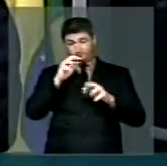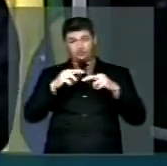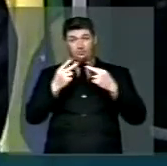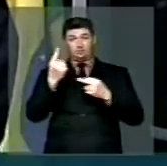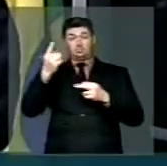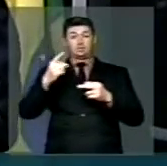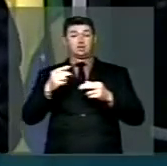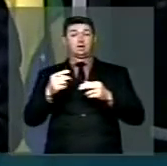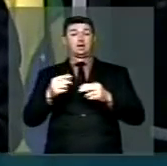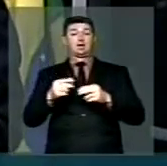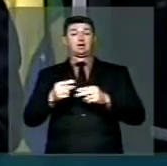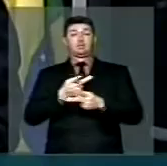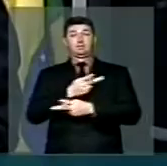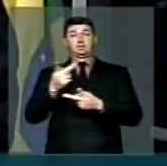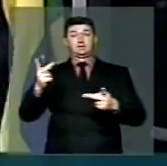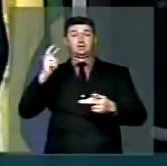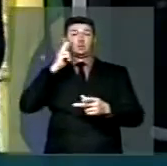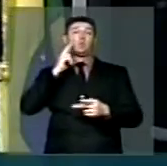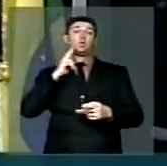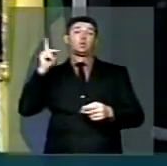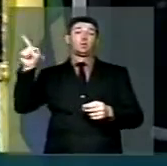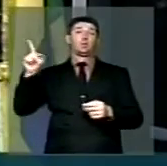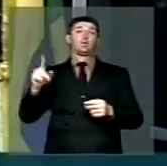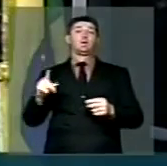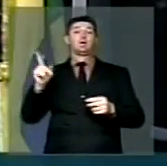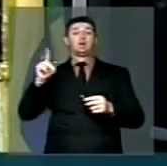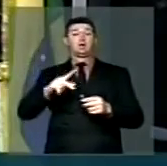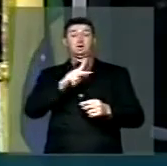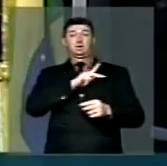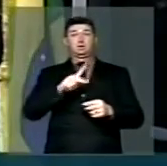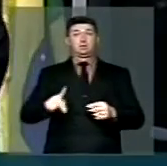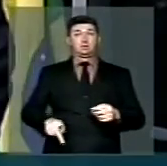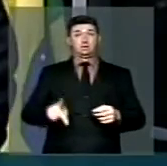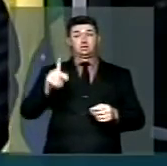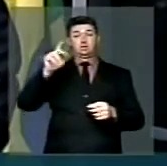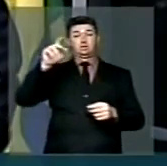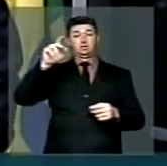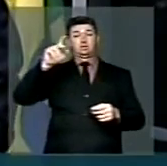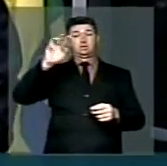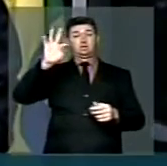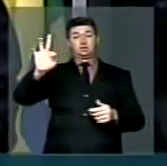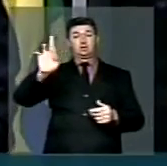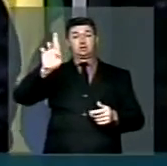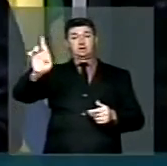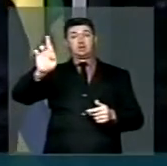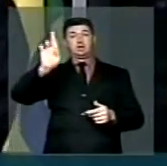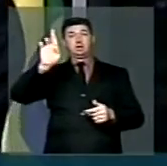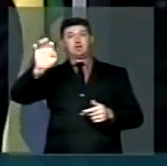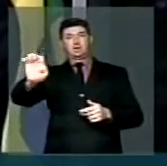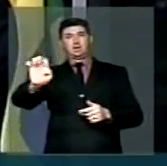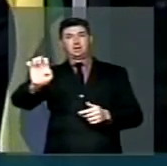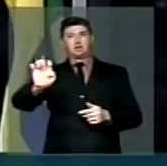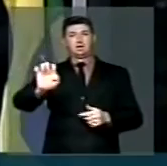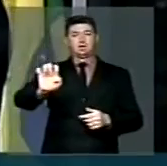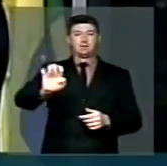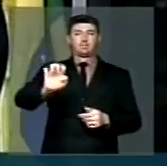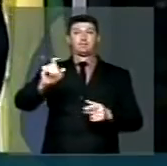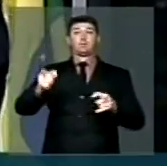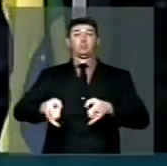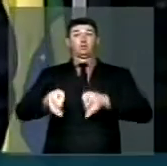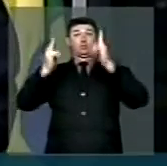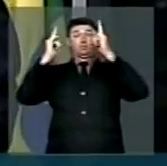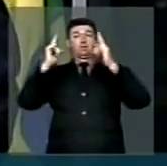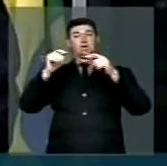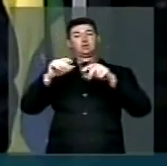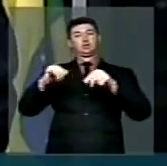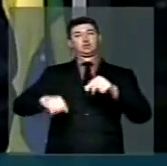lá a bancada de Rondônia, visitando o presidente do Tribunal Regional Eleitoral, que foi um dos prédios atingidos,